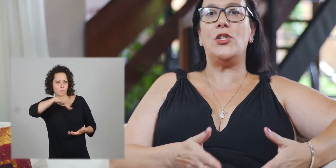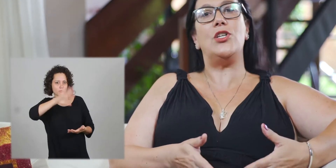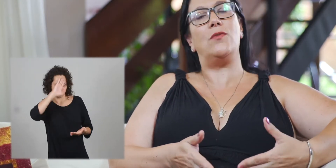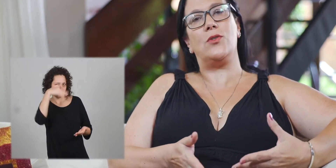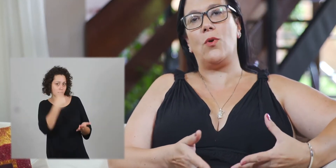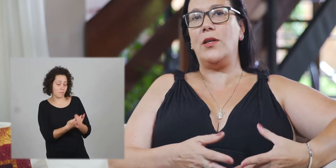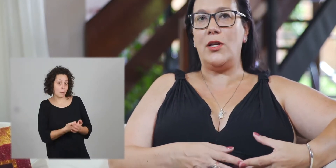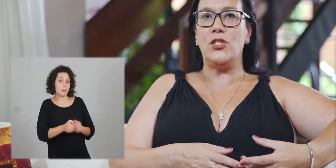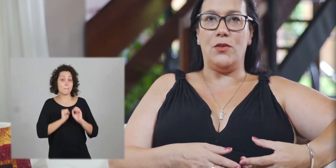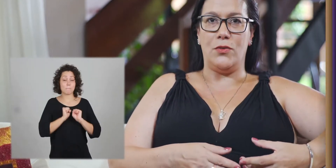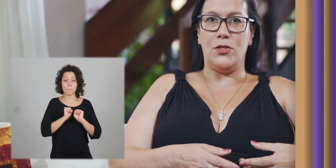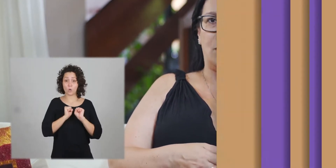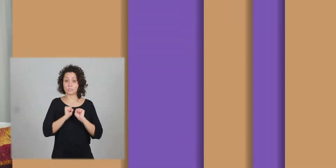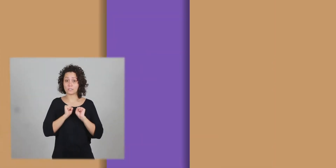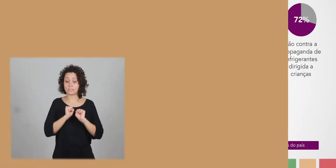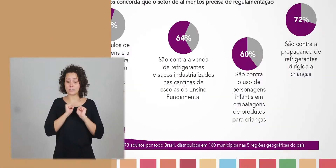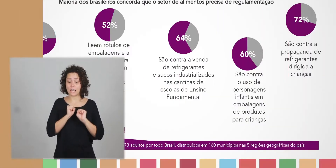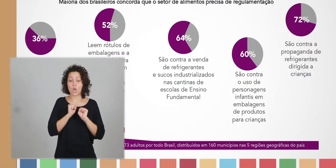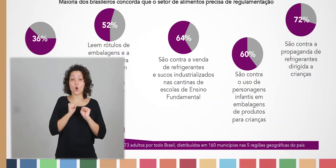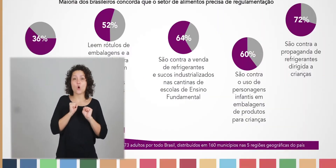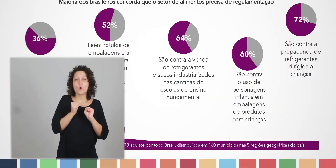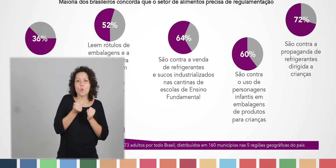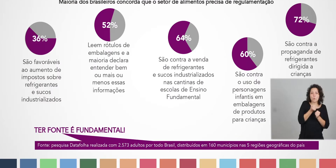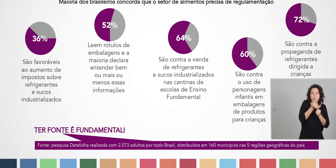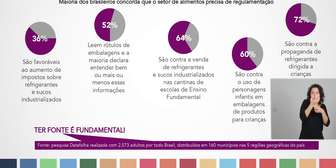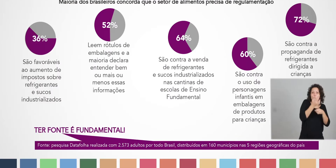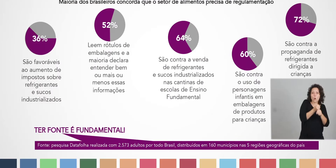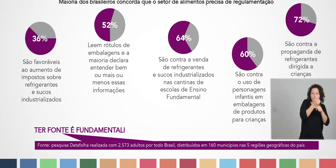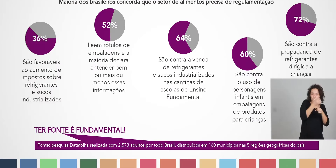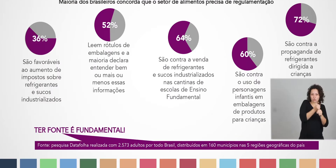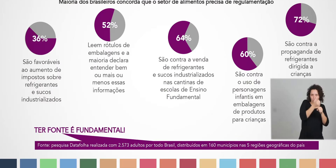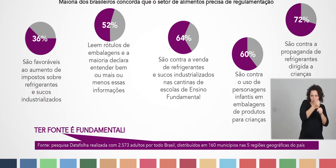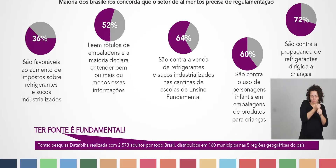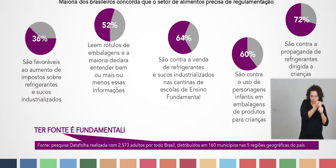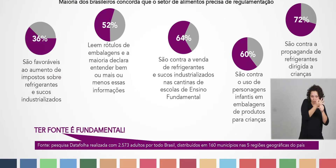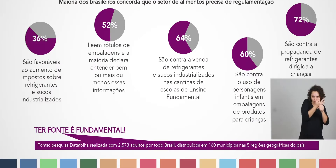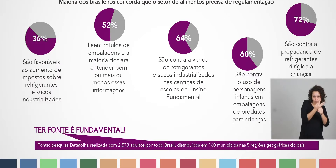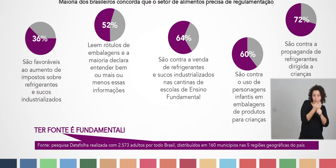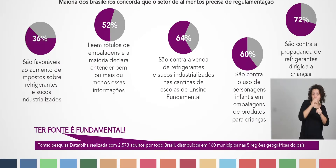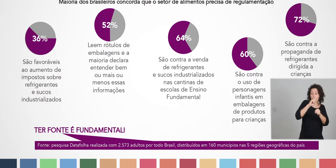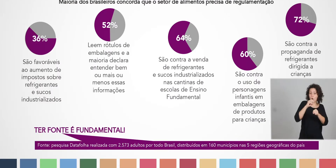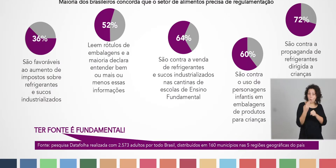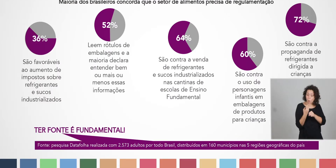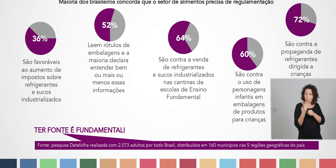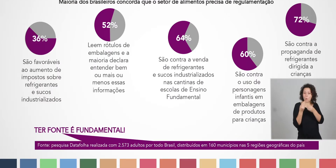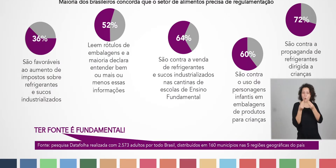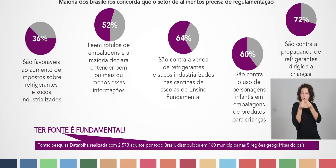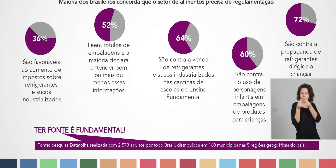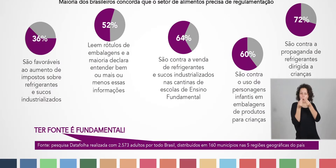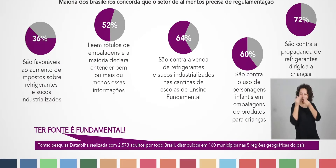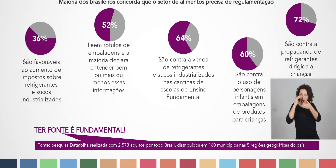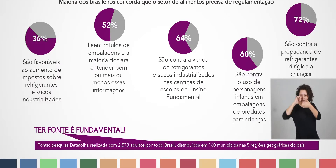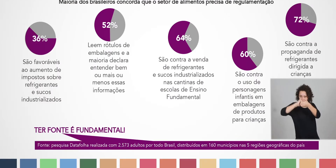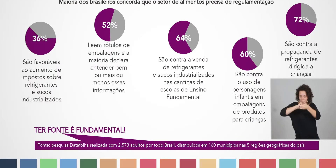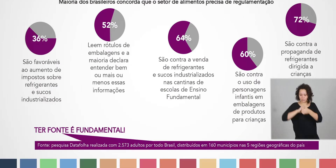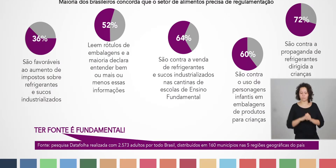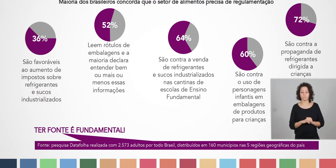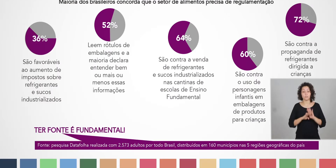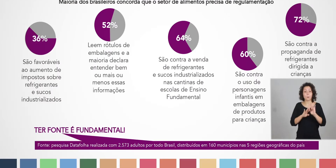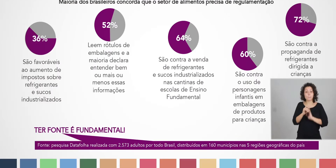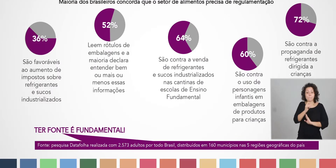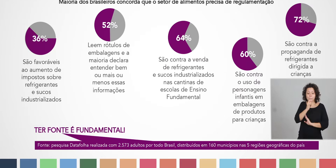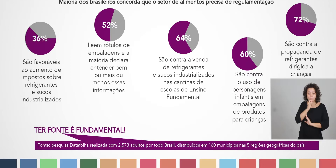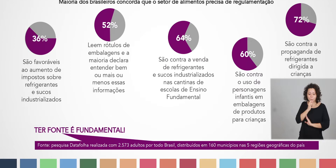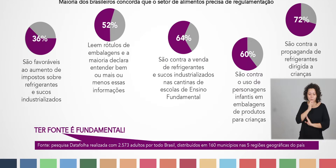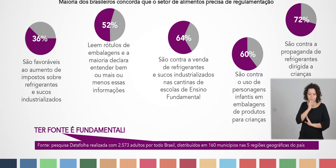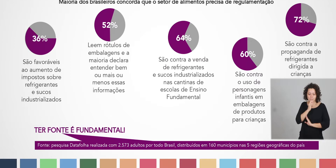ser quantitativas ou qualitativas. Então eu trouxe aqui na imagem um exemplo de uma pesquisa quantitativa. E